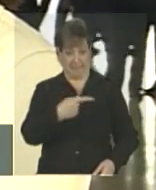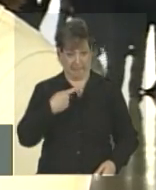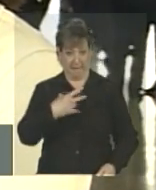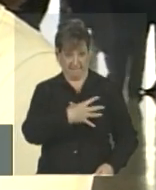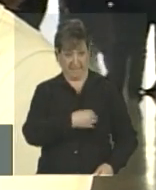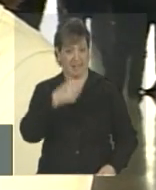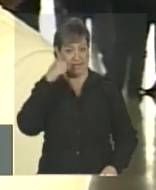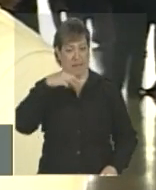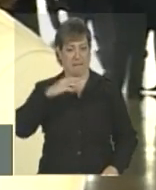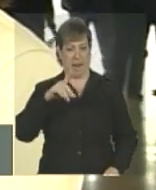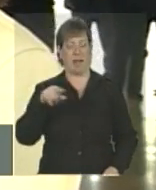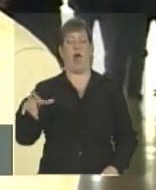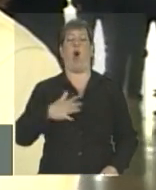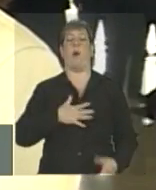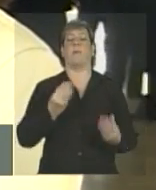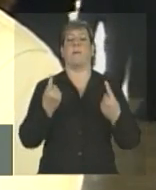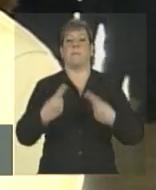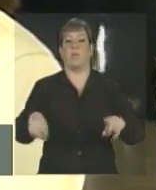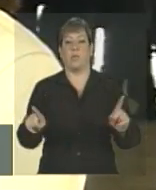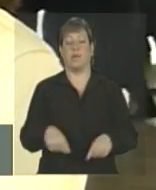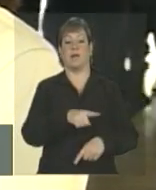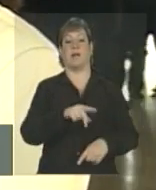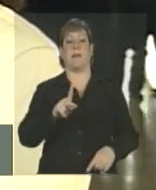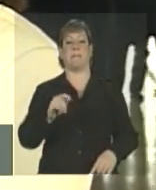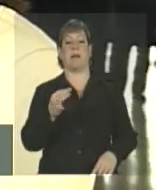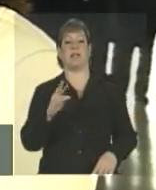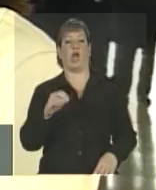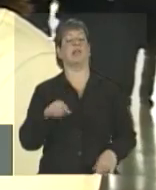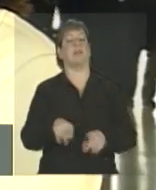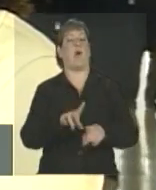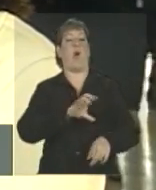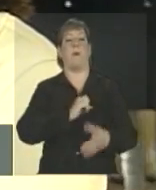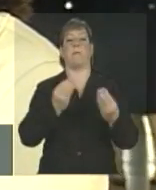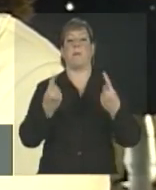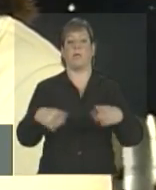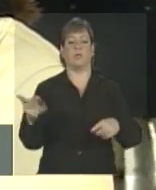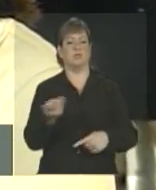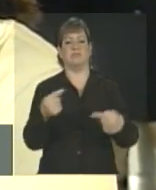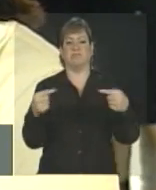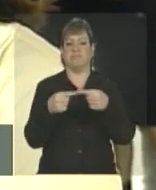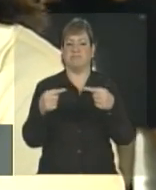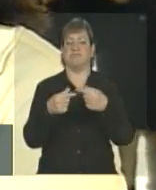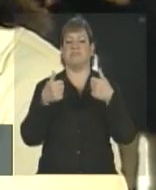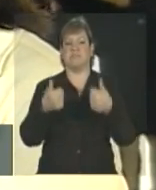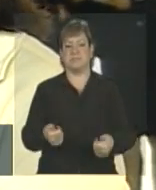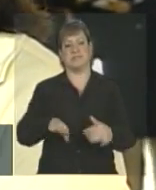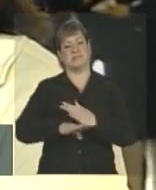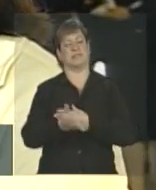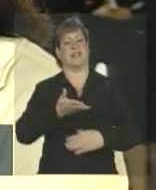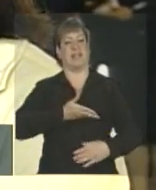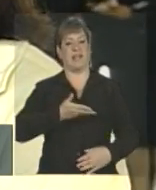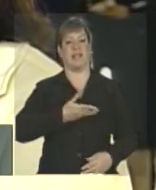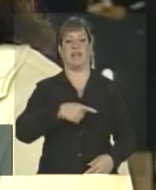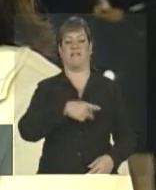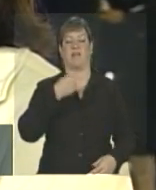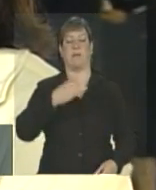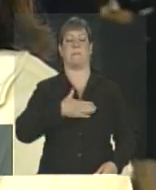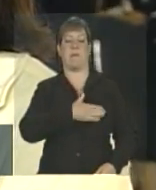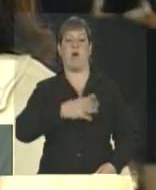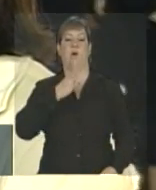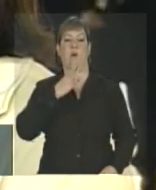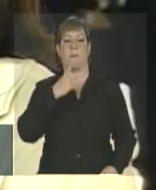música e, segundo algumas pessoas, ele também, eles se davam, disse que teve o prazer de